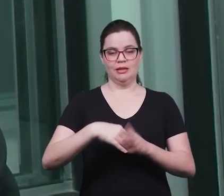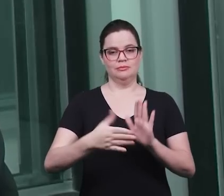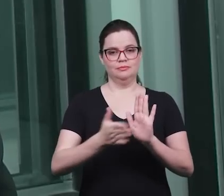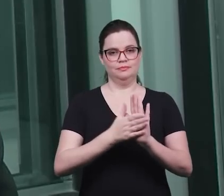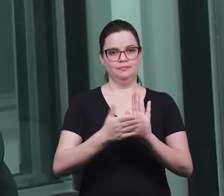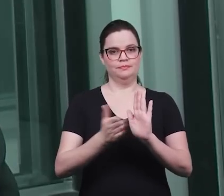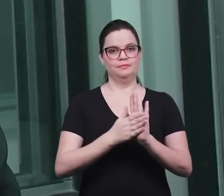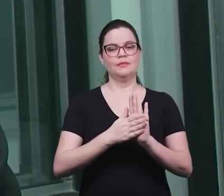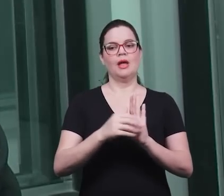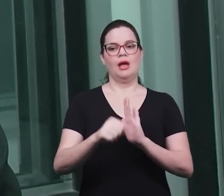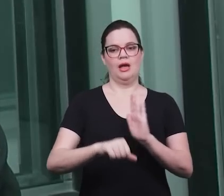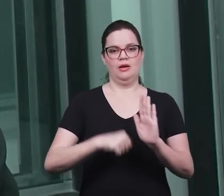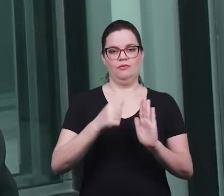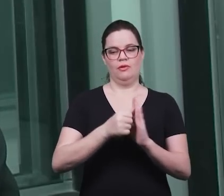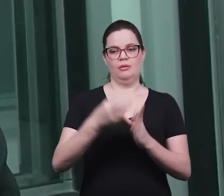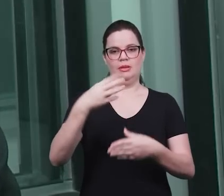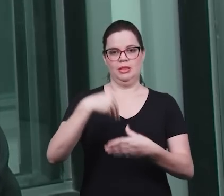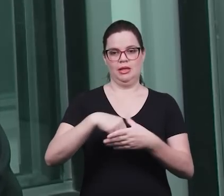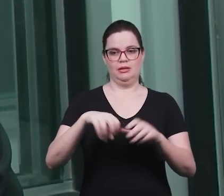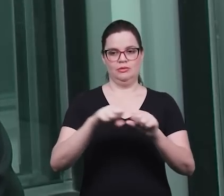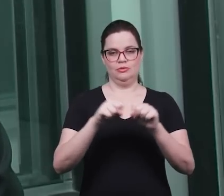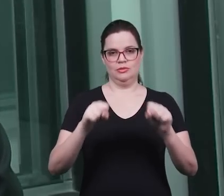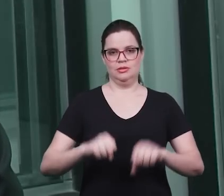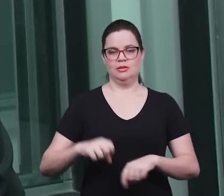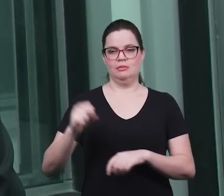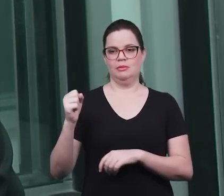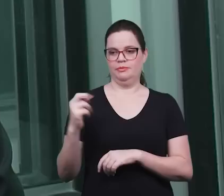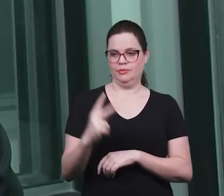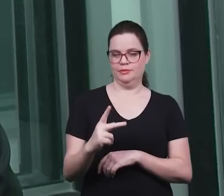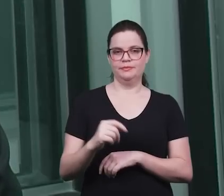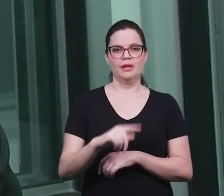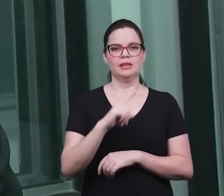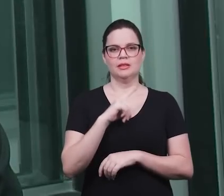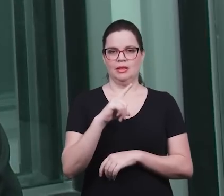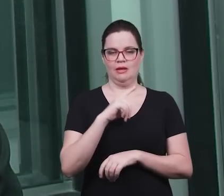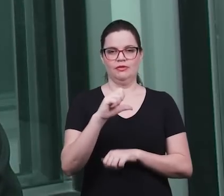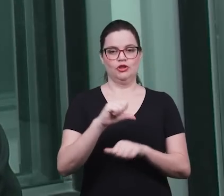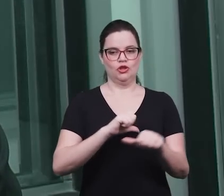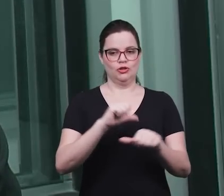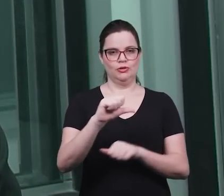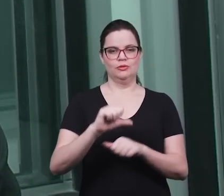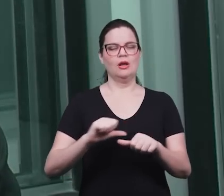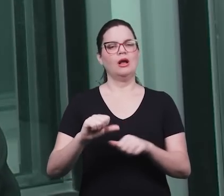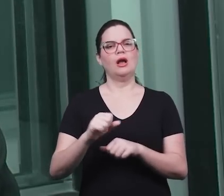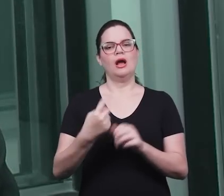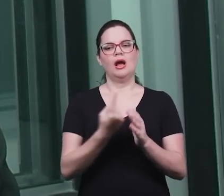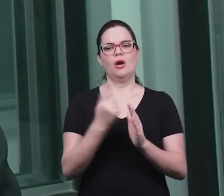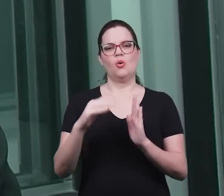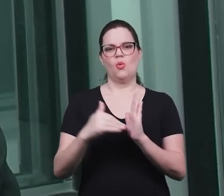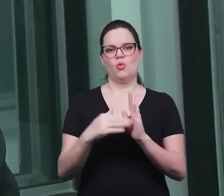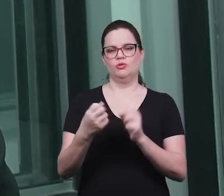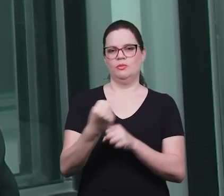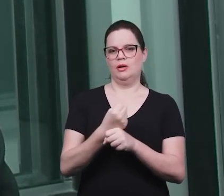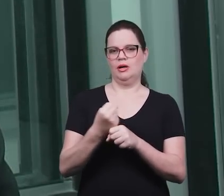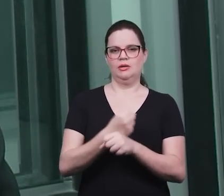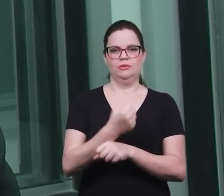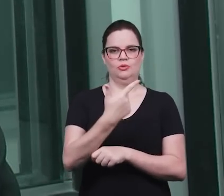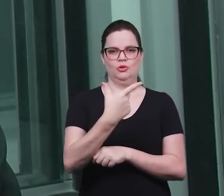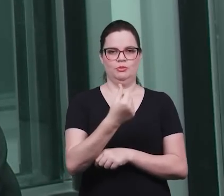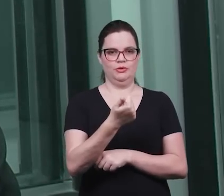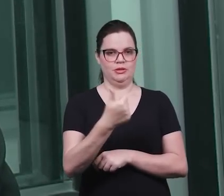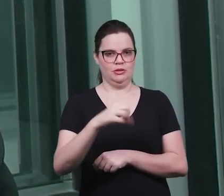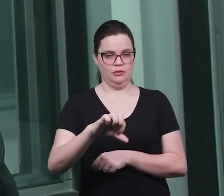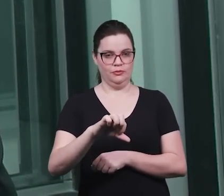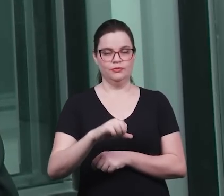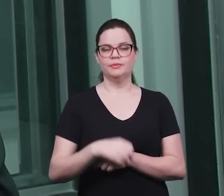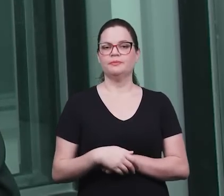grandes reformas no sistema previdenciário. A nossa última grande reforma foi em 2019 e ela,